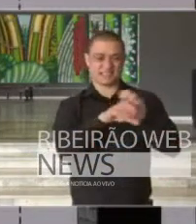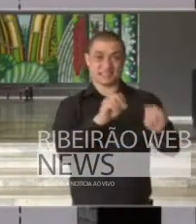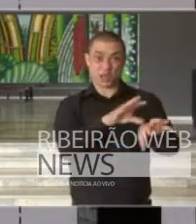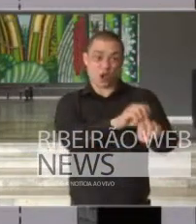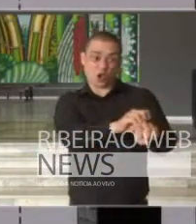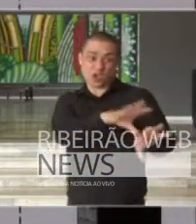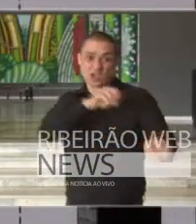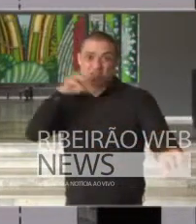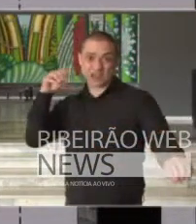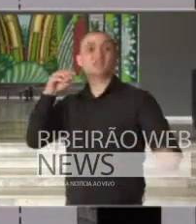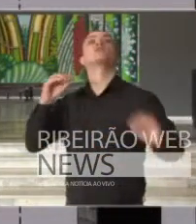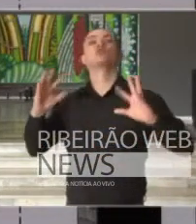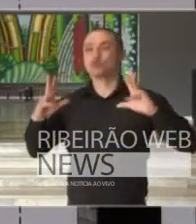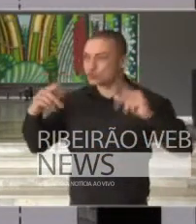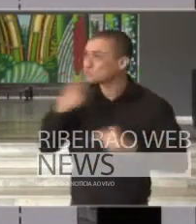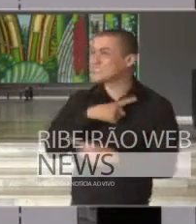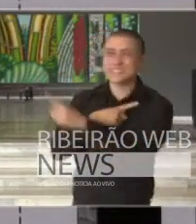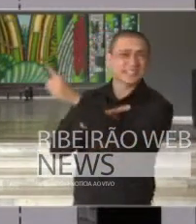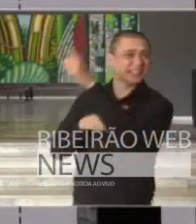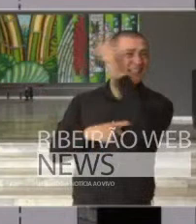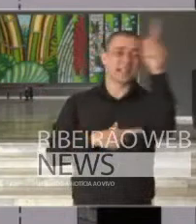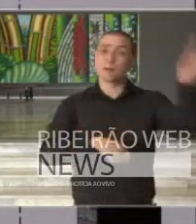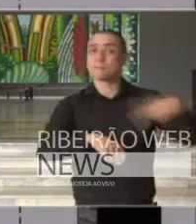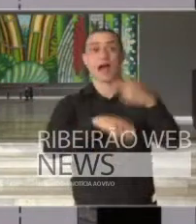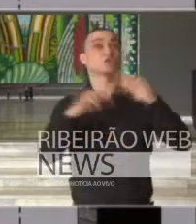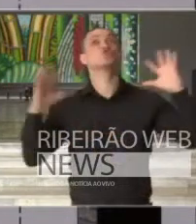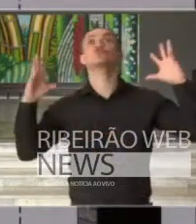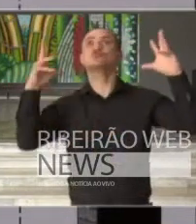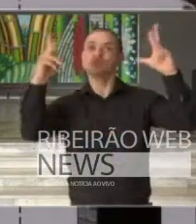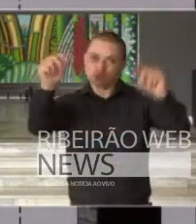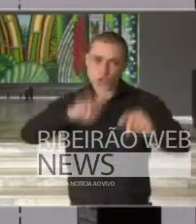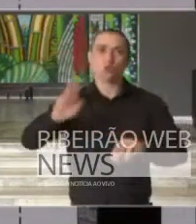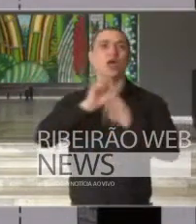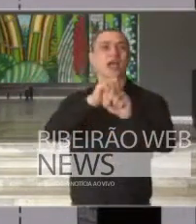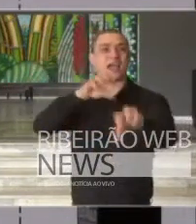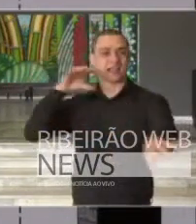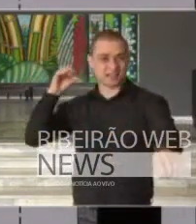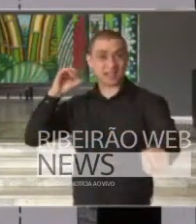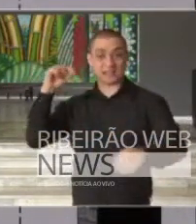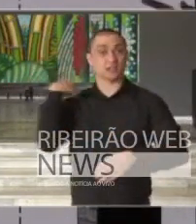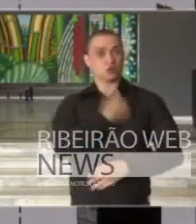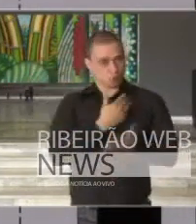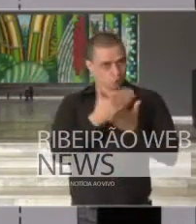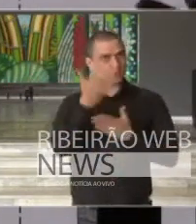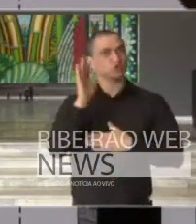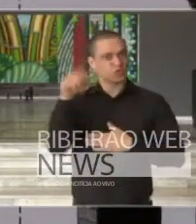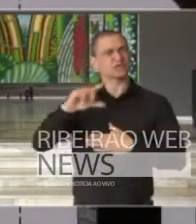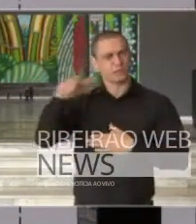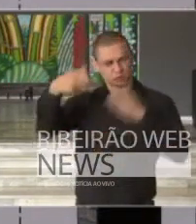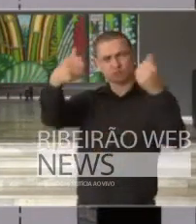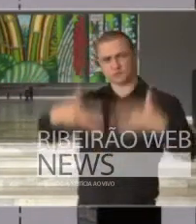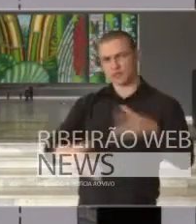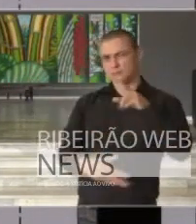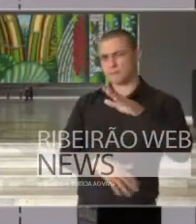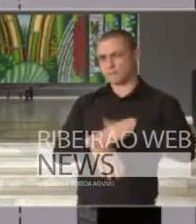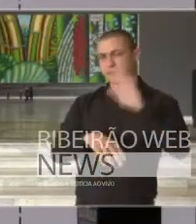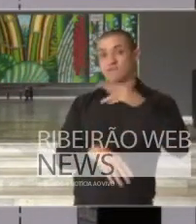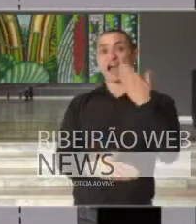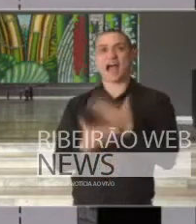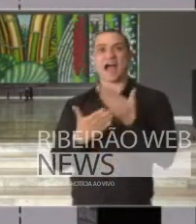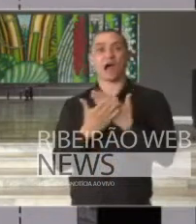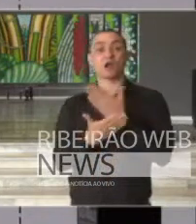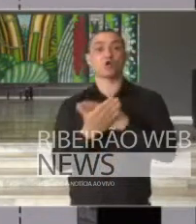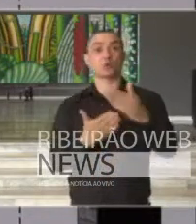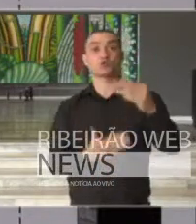todos estão trabalhando com o ensino remoto em todos os lugares. Nós já iniciamos, saliento, vou falar no final. Começamos as aulas